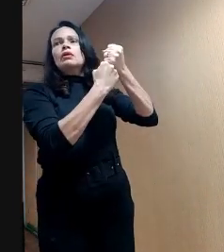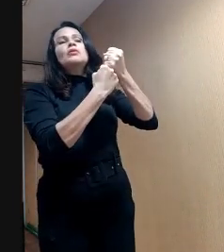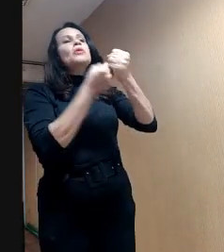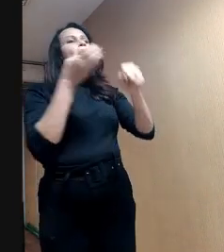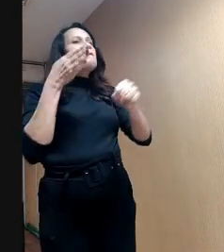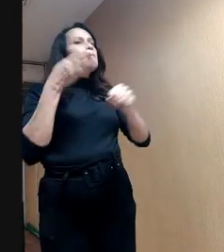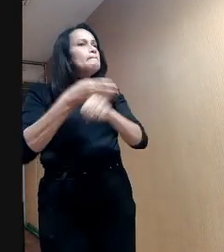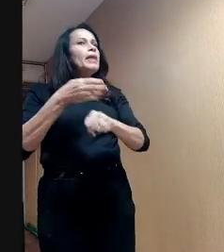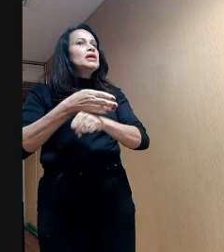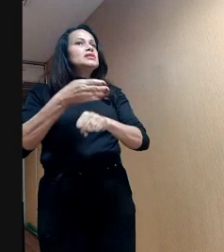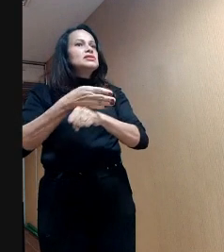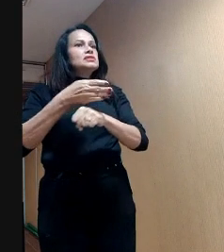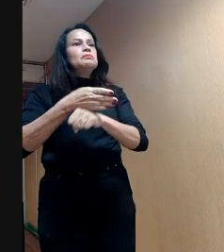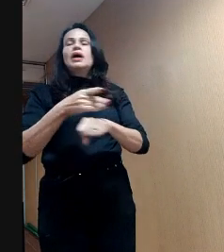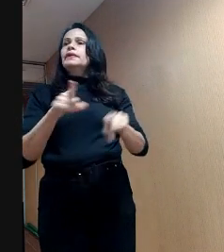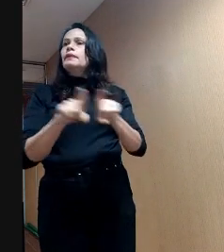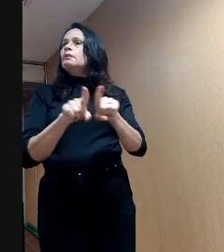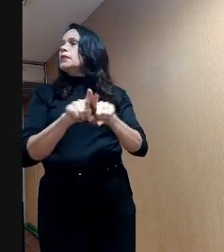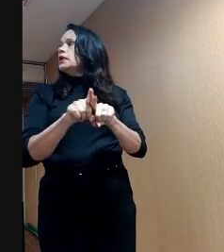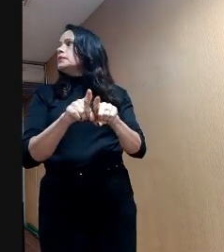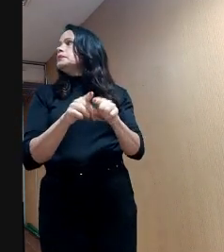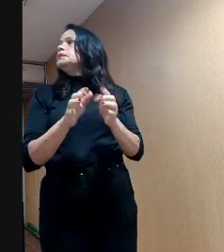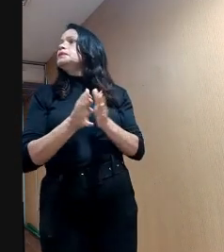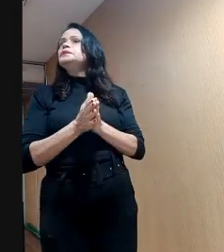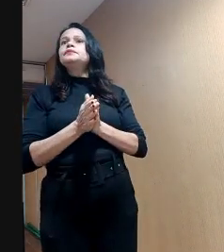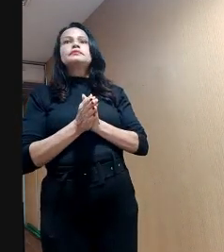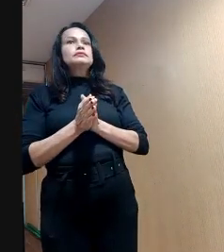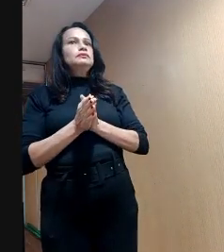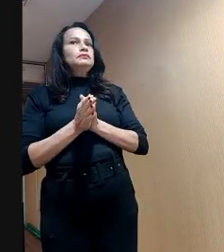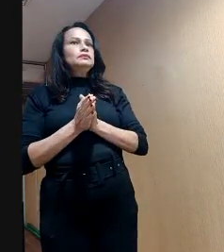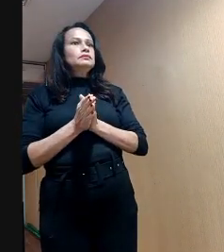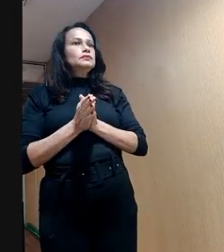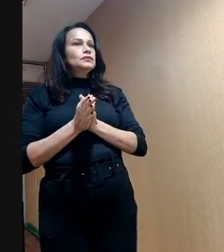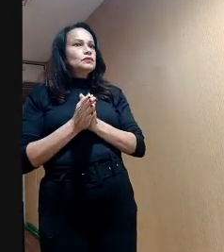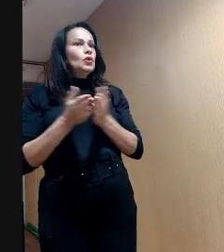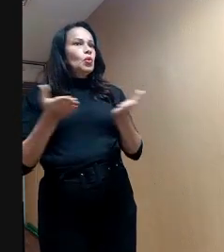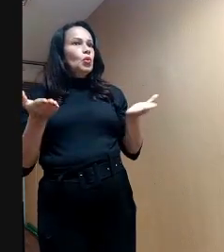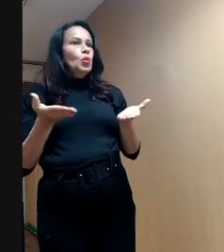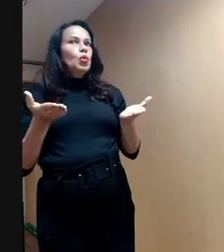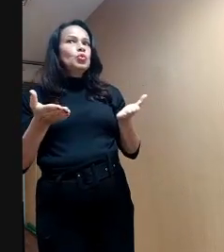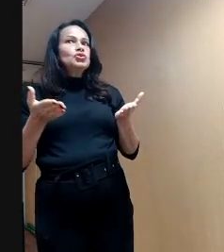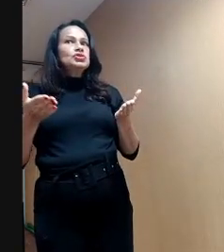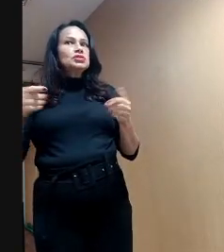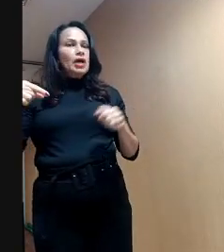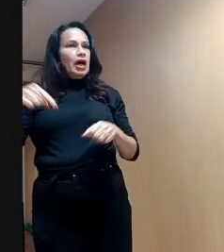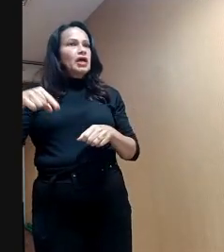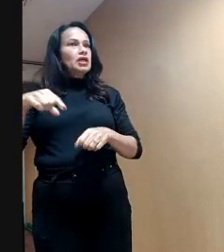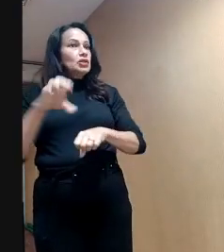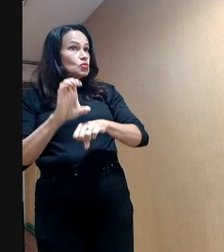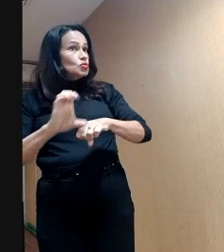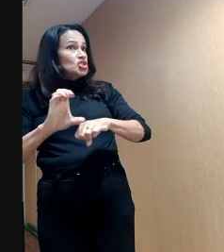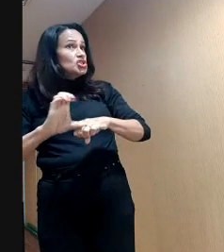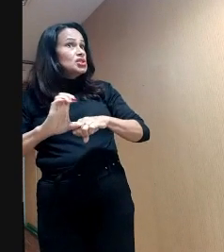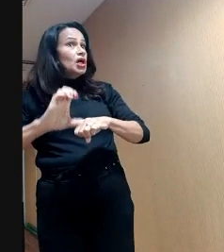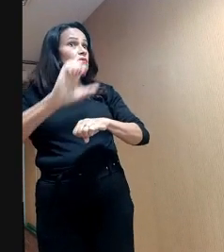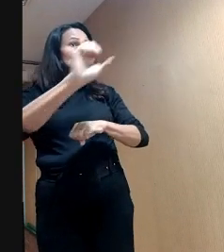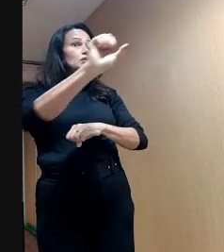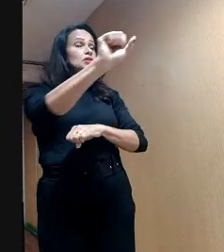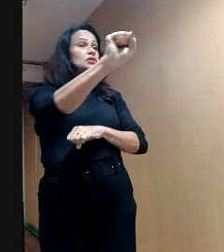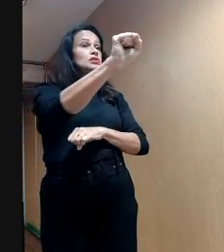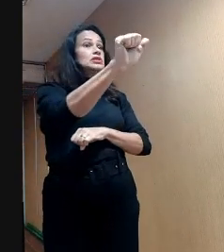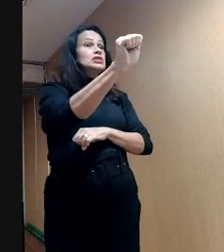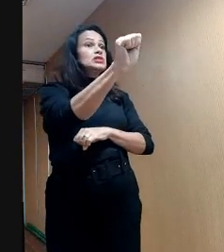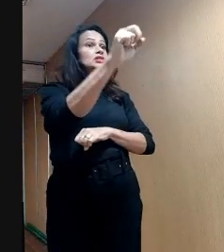formato remoto. Eu estou hoje aqui no Campus Cabo de Santo Agostinho, né, passei um dia de evento aqui